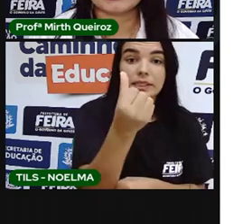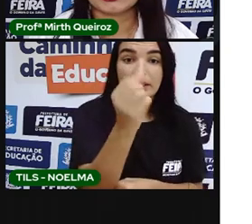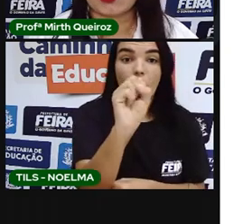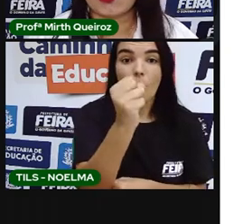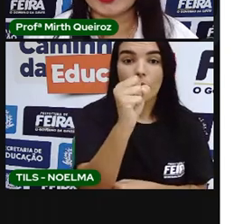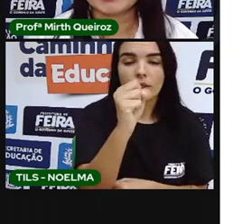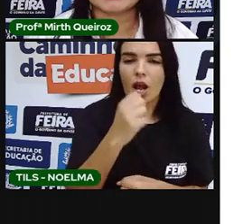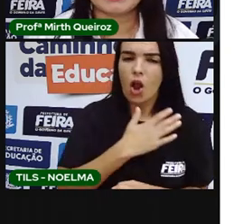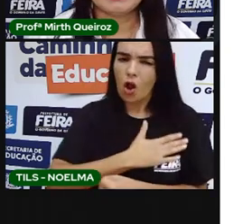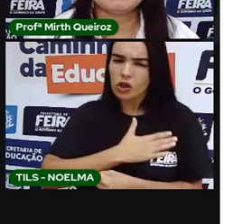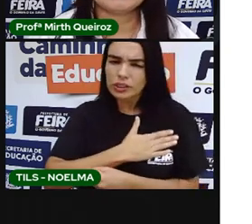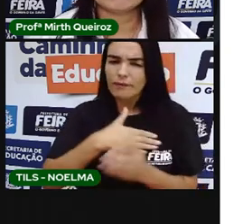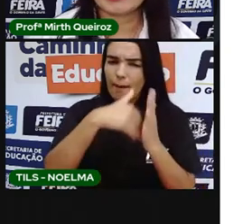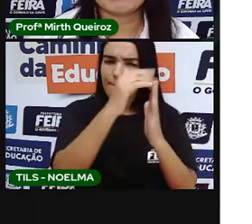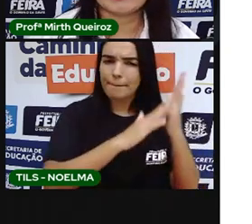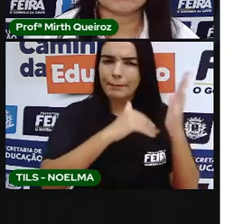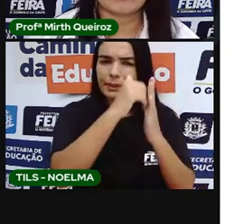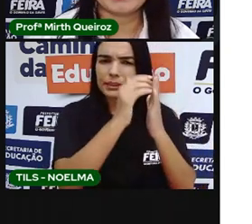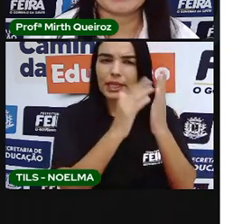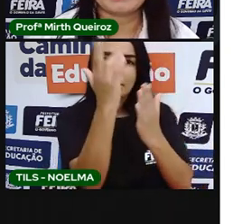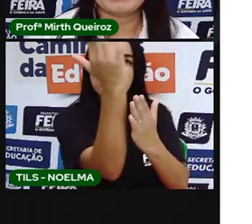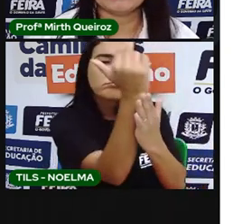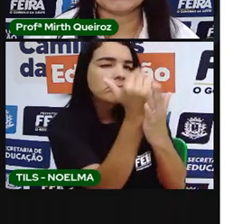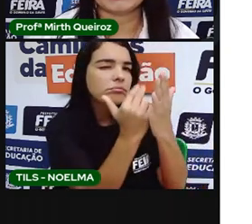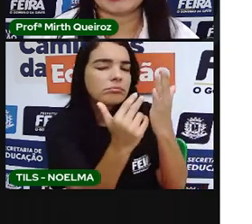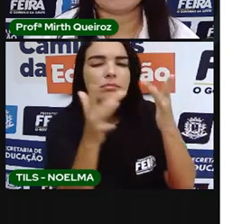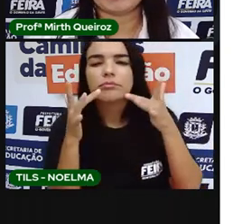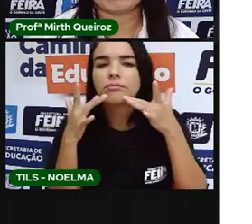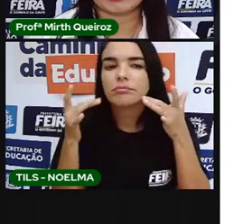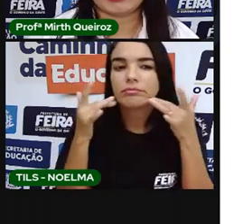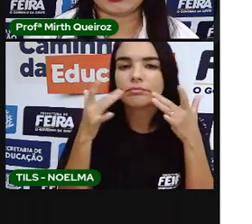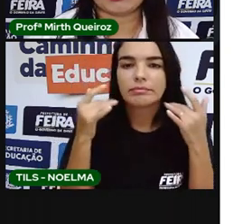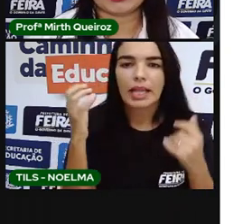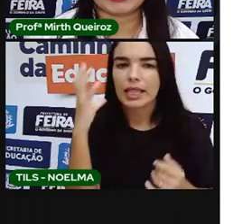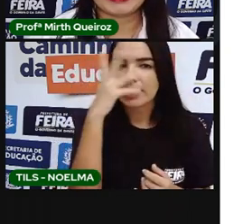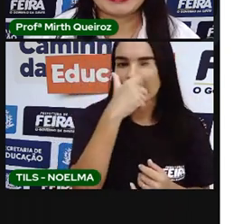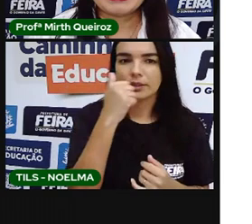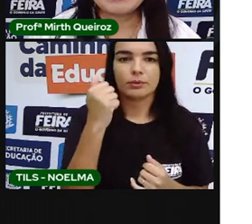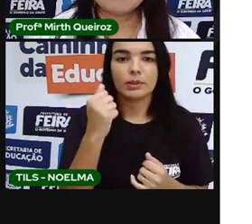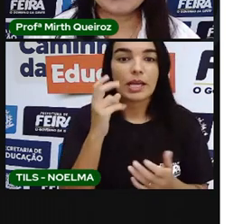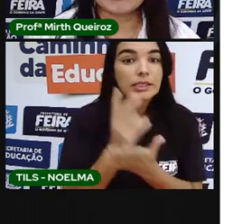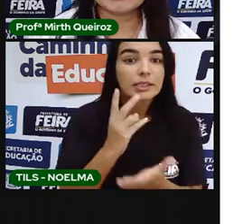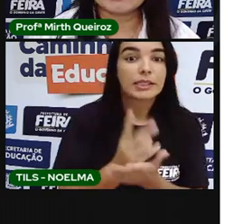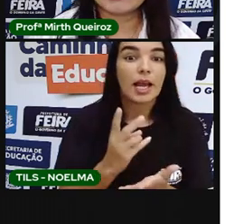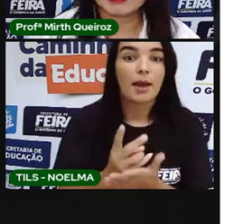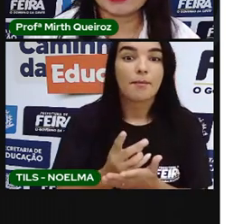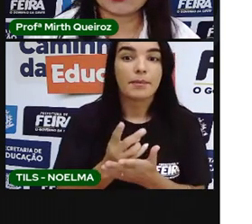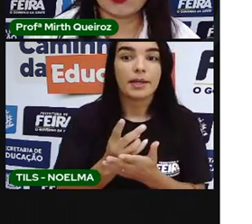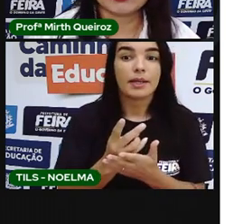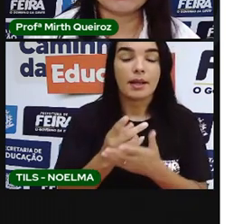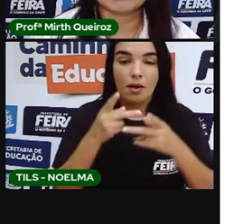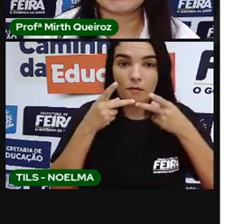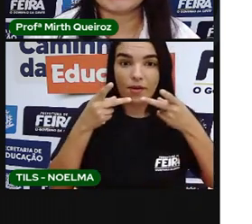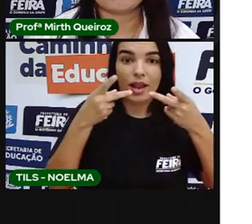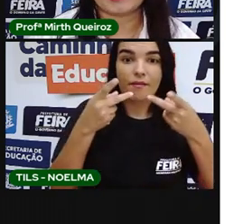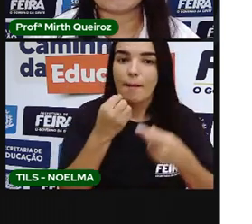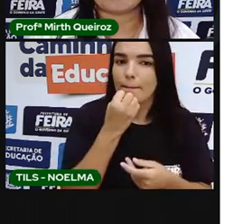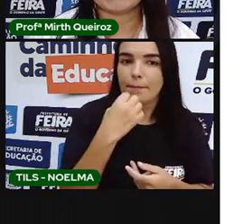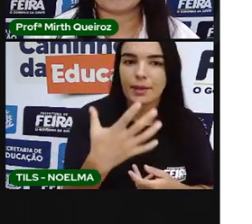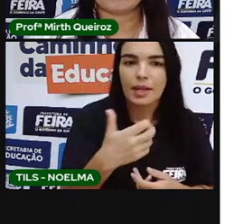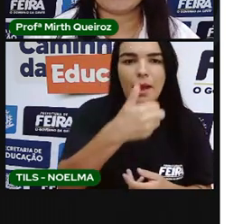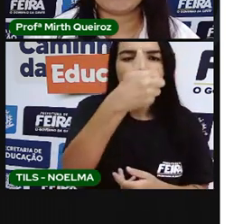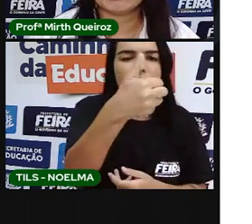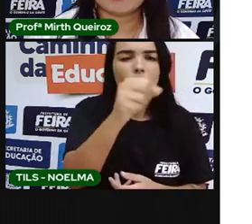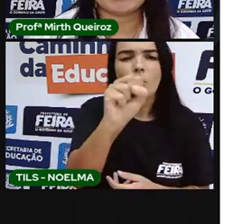pintar cenas históricas e seu talento era elogiado pelos críticos em 1814 no